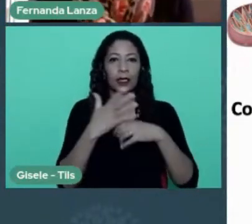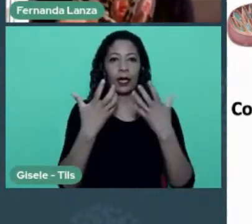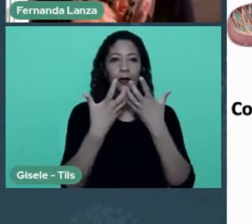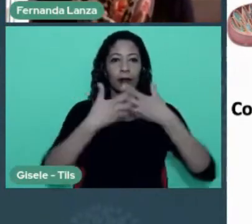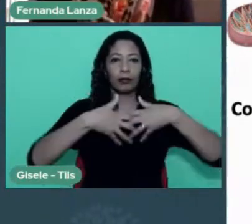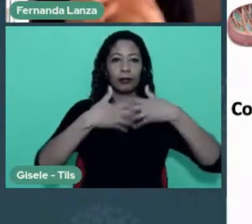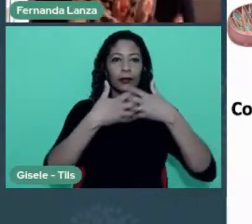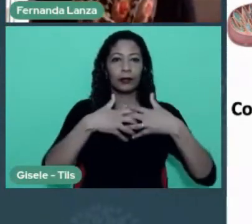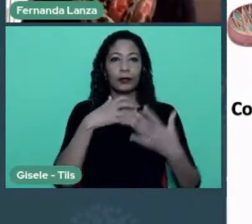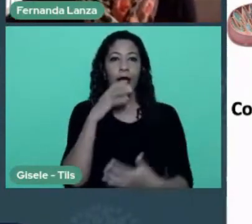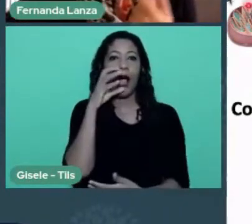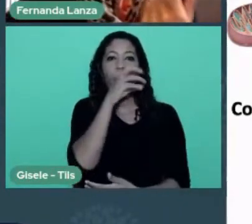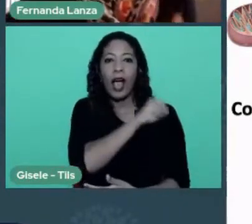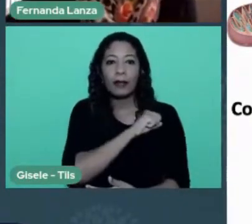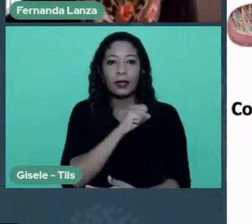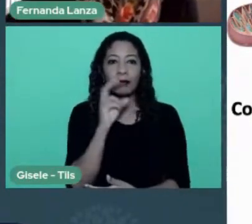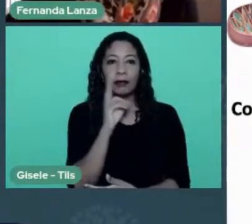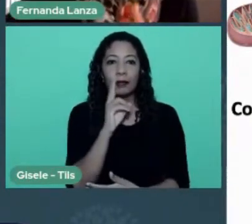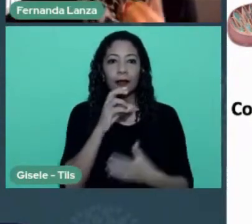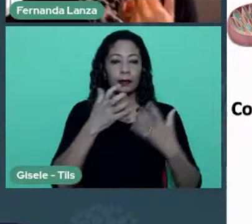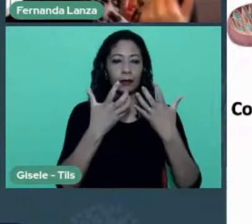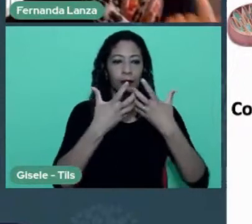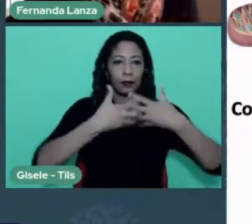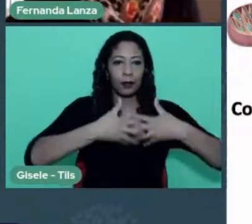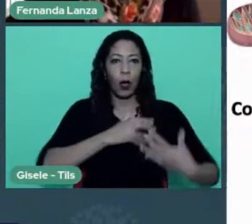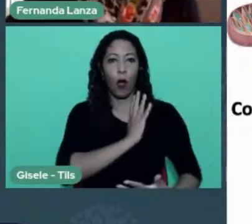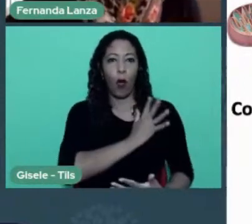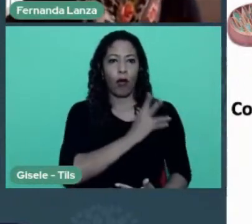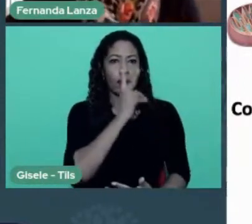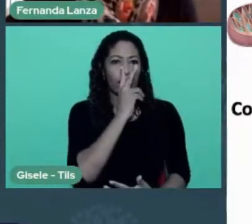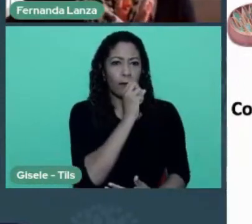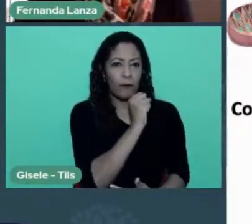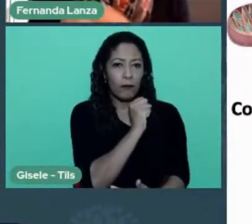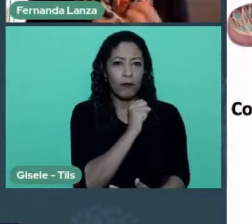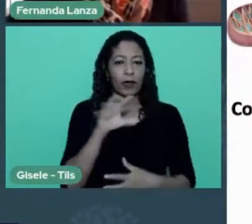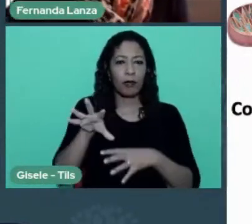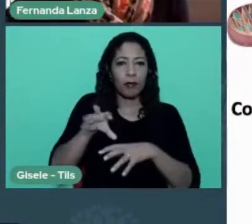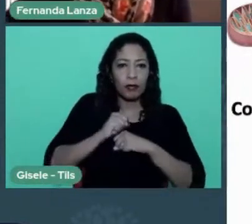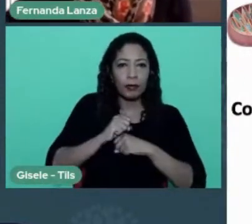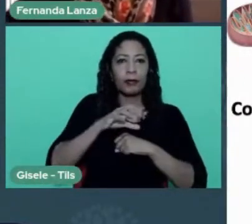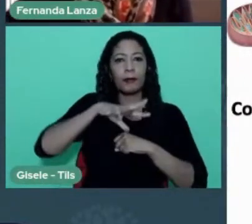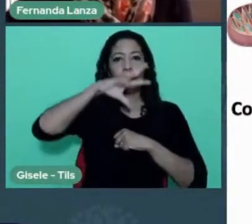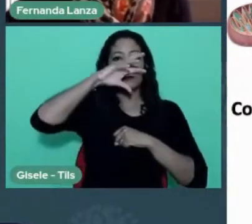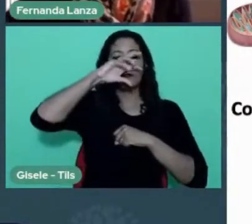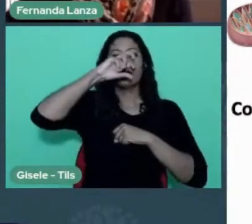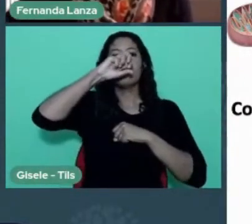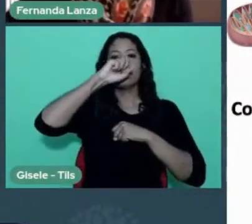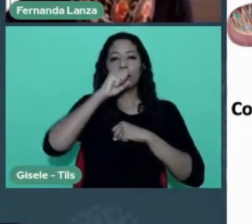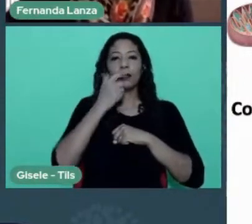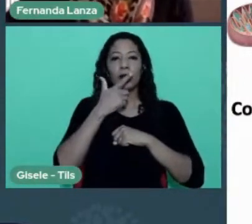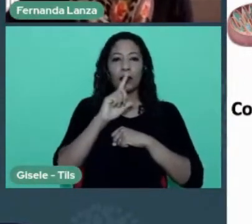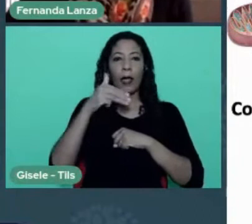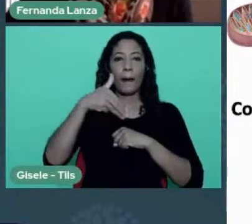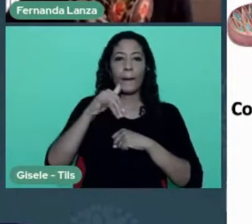e assim elas se adaptam. O coração fica mais forte, a mitocôndria capta mais oxigênio, de tal maneira que, mesmo tendo